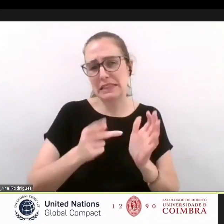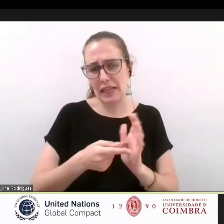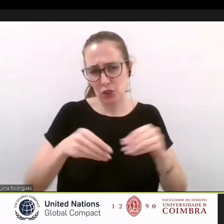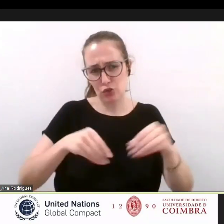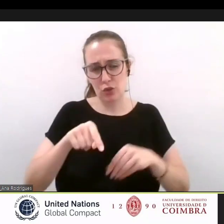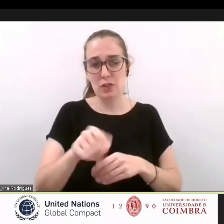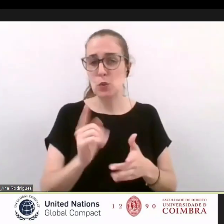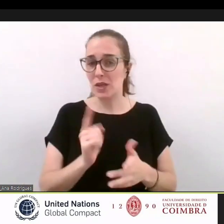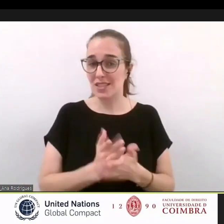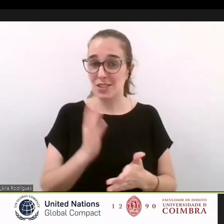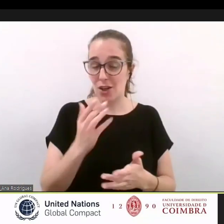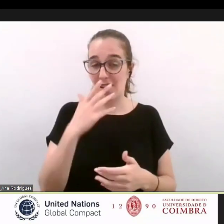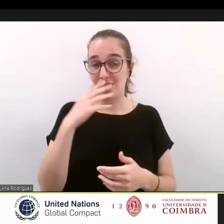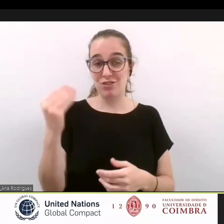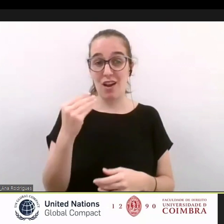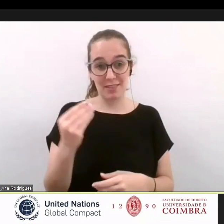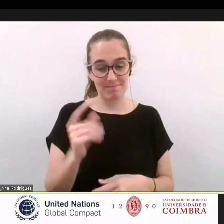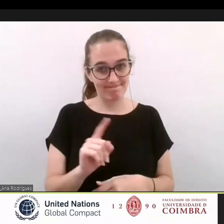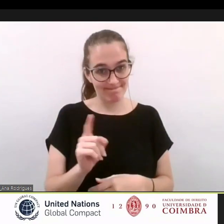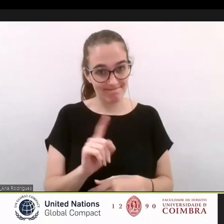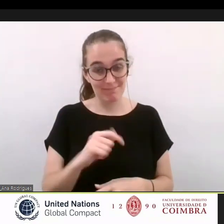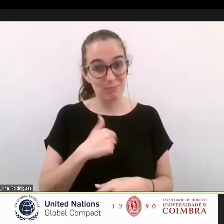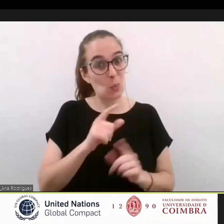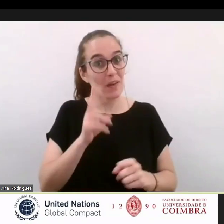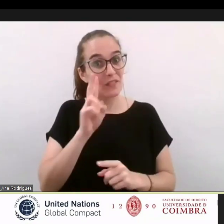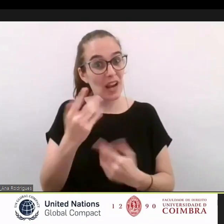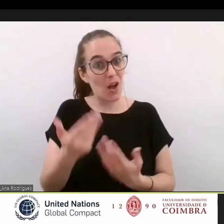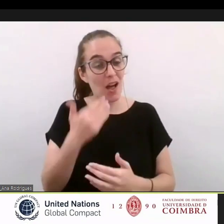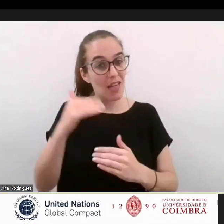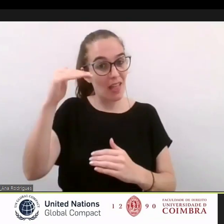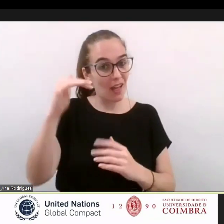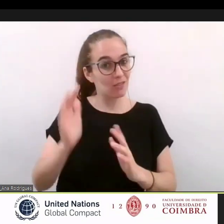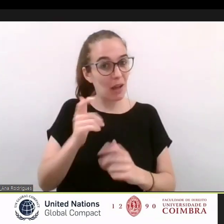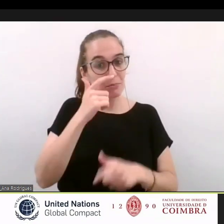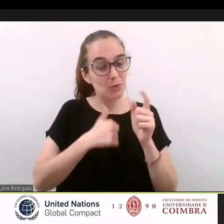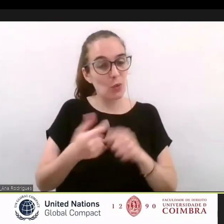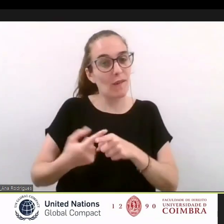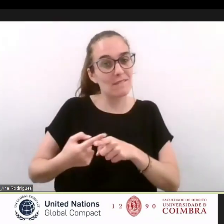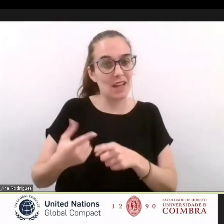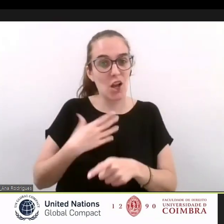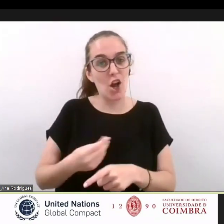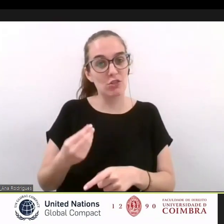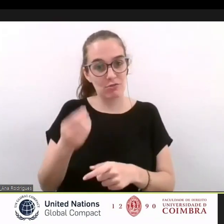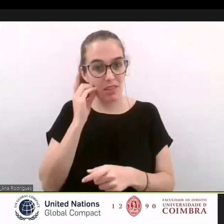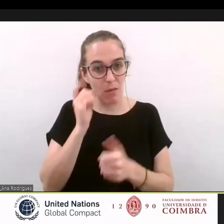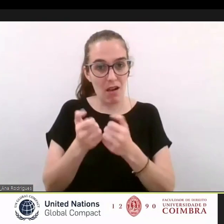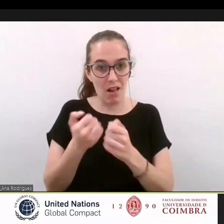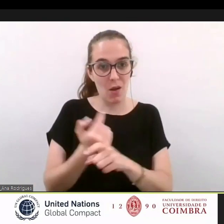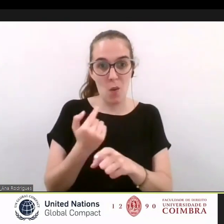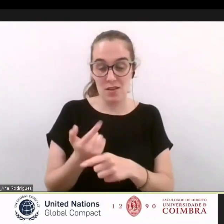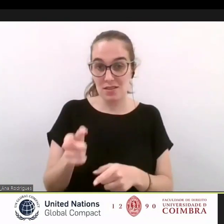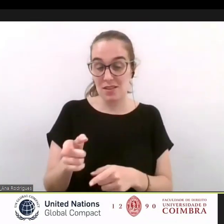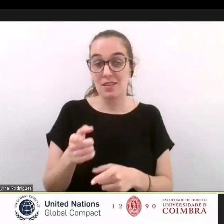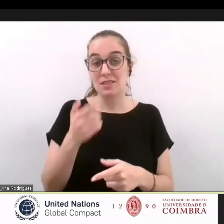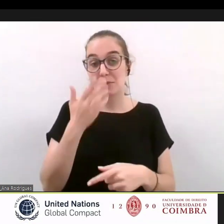jogo, não é só para os mais jovens, é também para as camadas mais avançadas, e por isso mesmo é que eu desenvolvi um jogo, o